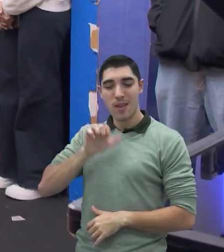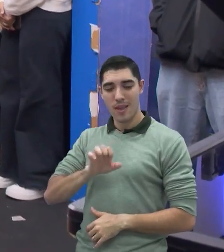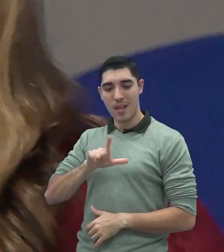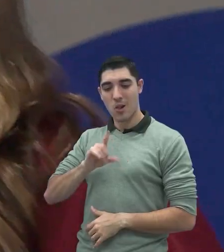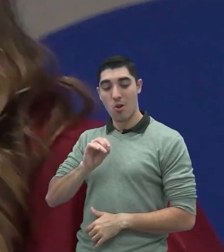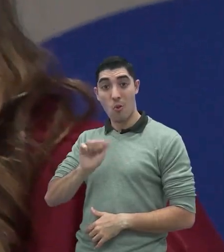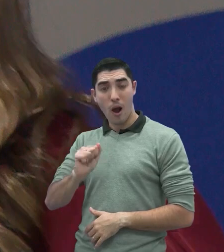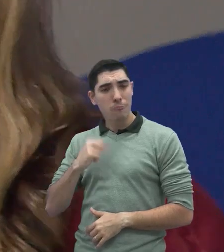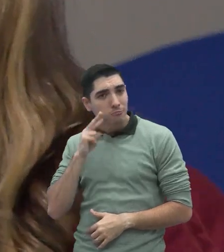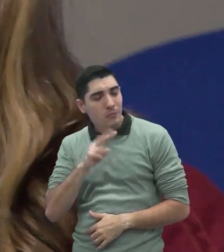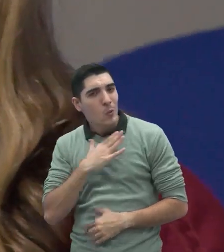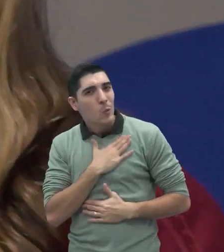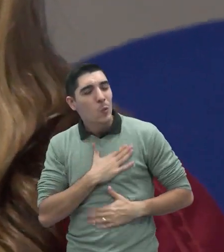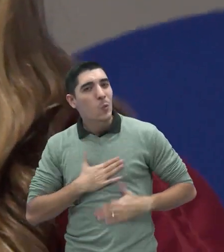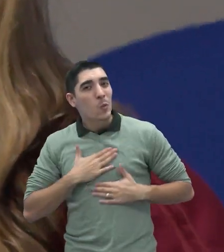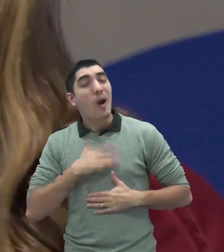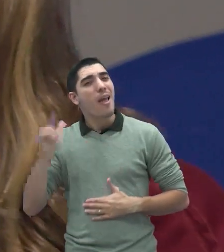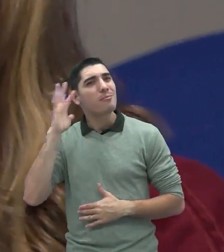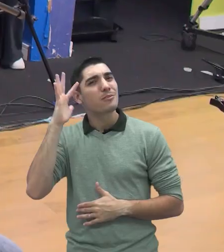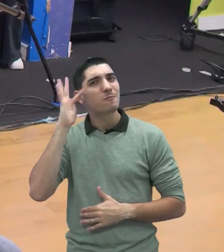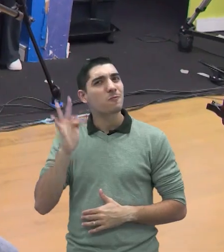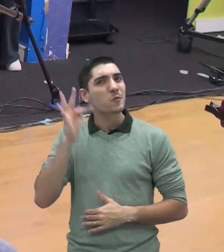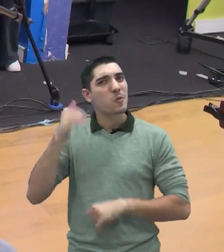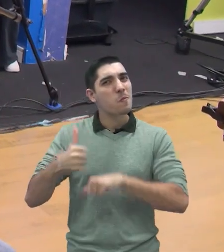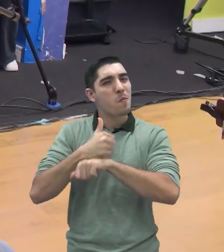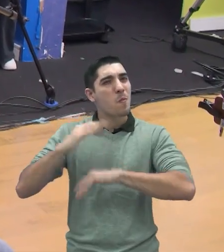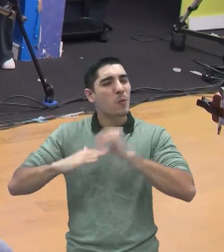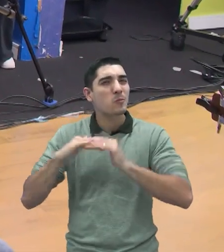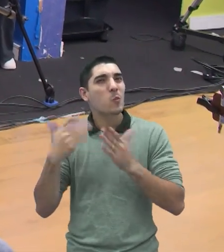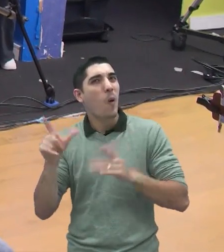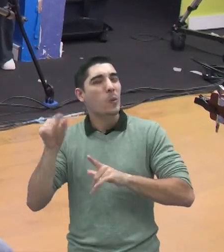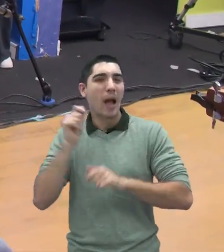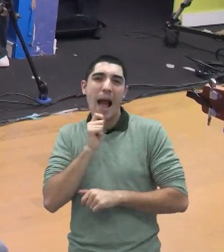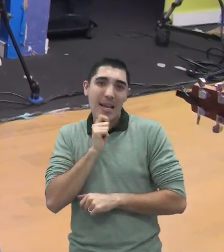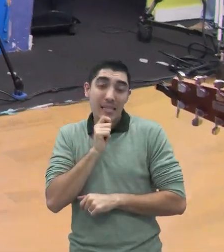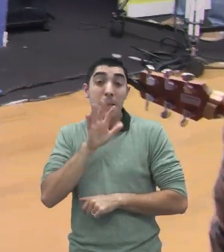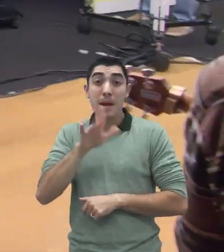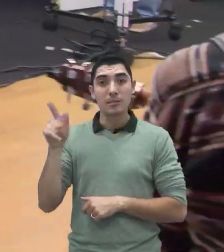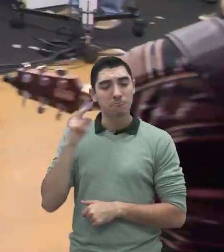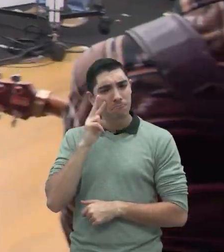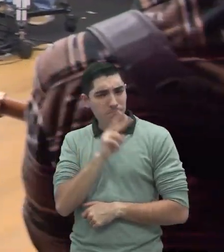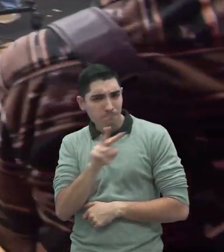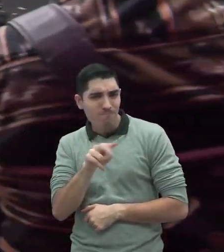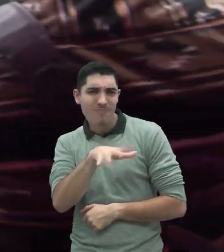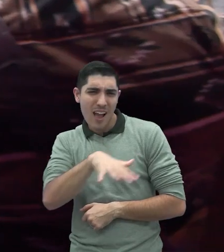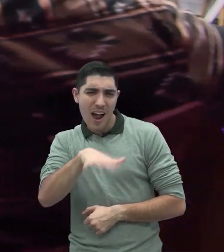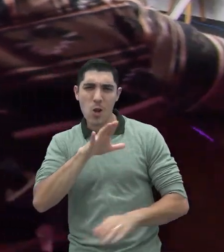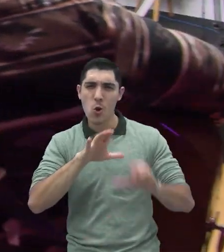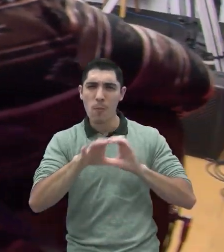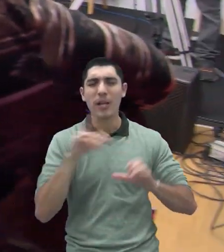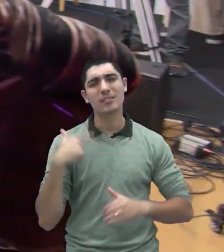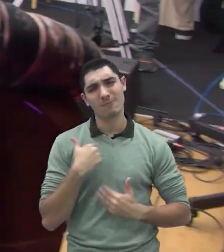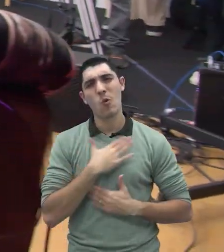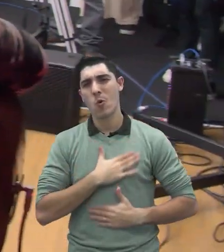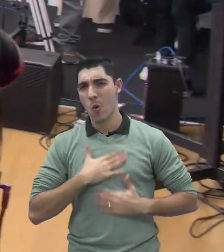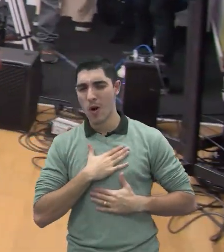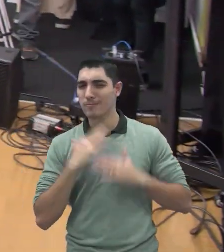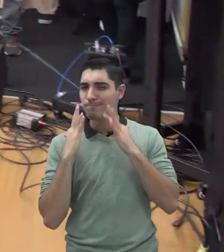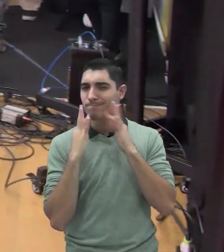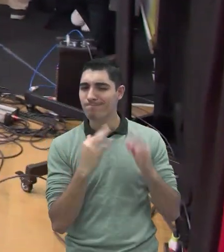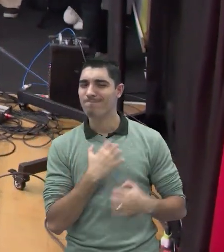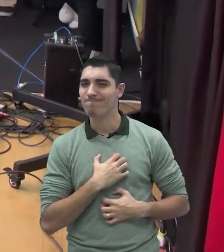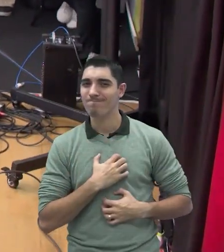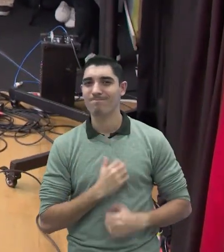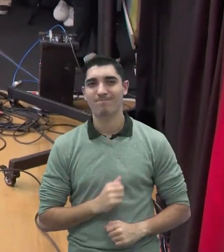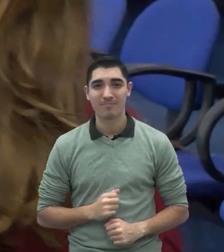parte favorita da Eloá. A jovem ainda pensa sobre a carreira que deseja construir no futuro, mas assume que a comunicação é a área que